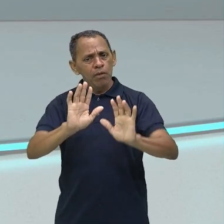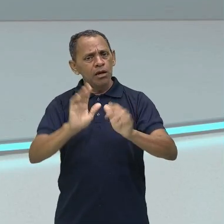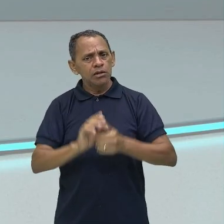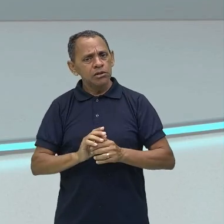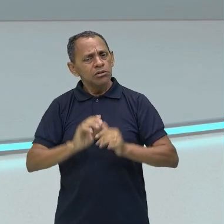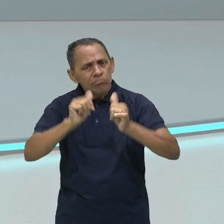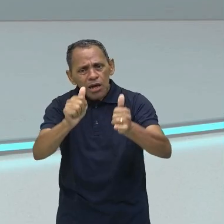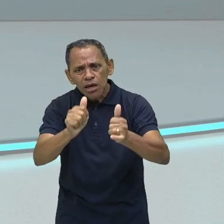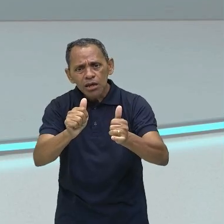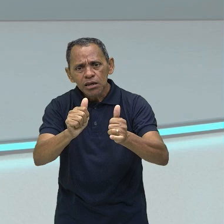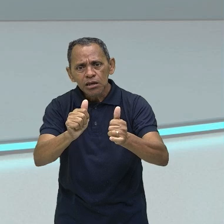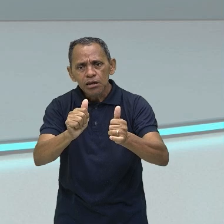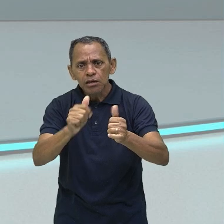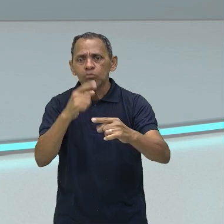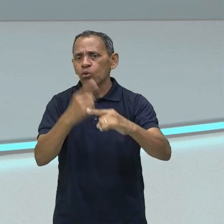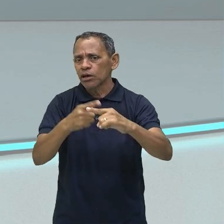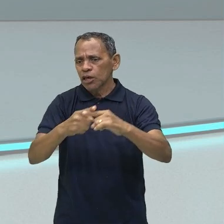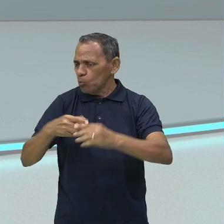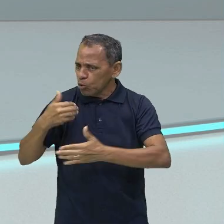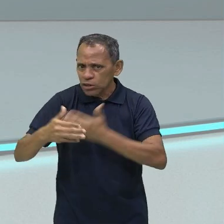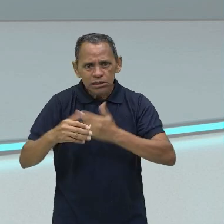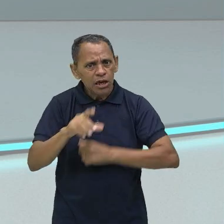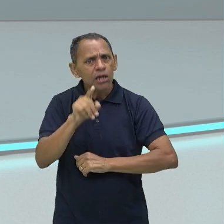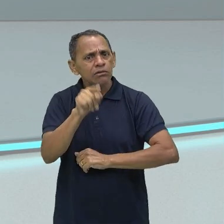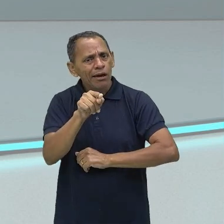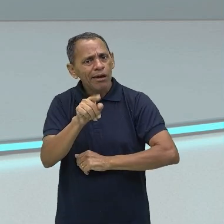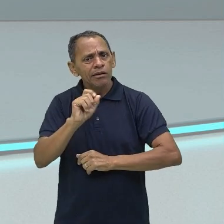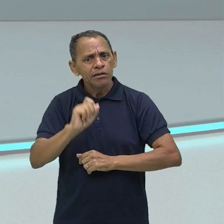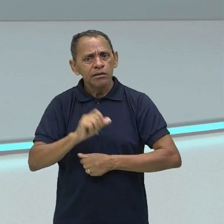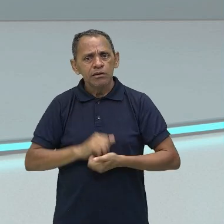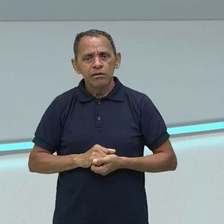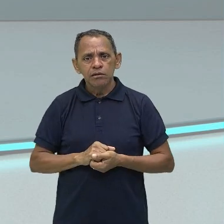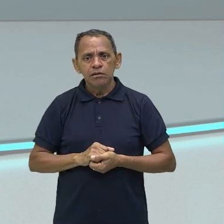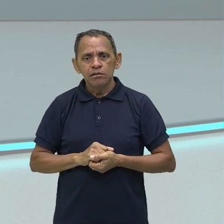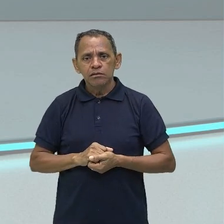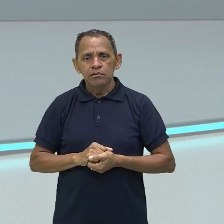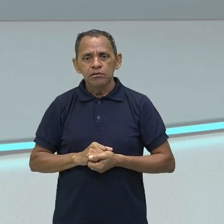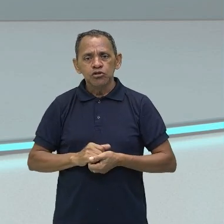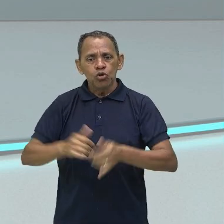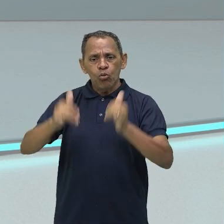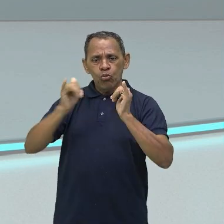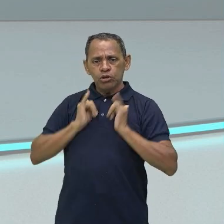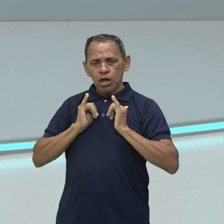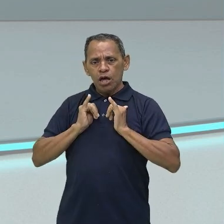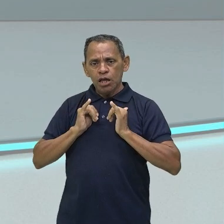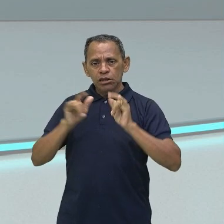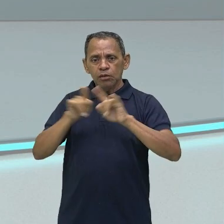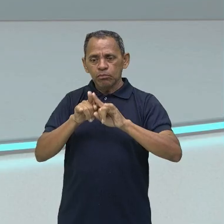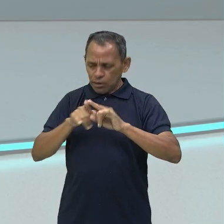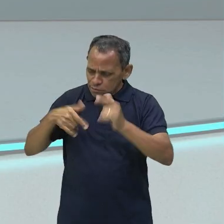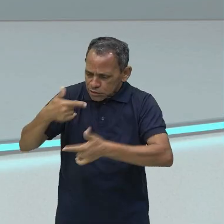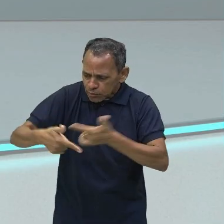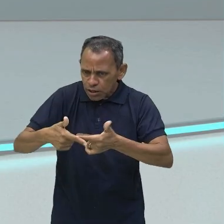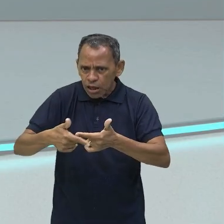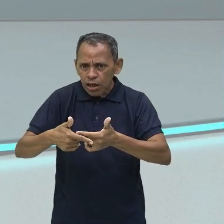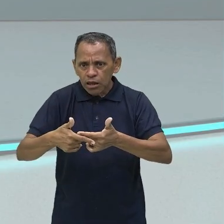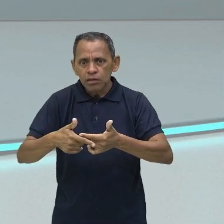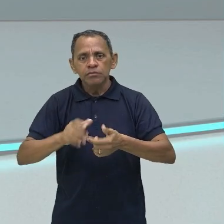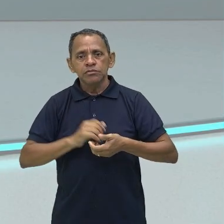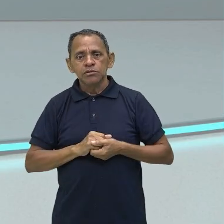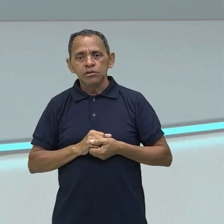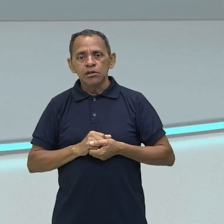porque esse é o processo do acomodar e desacomodar, onde eu percebo que eu